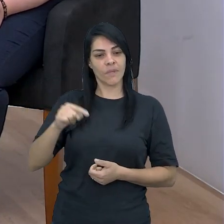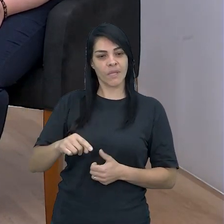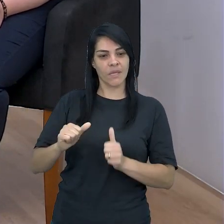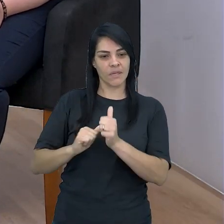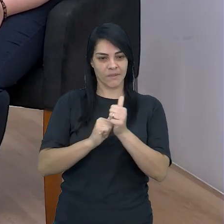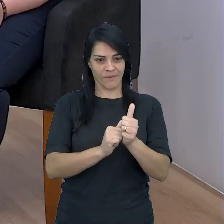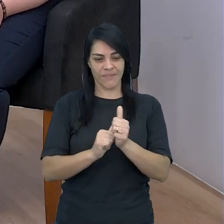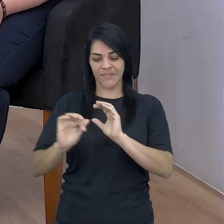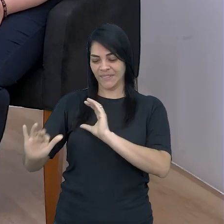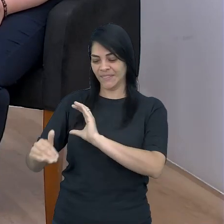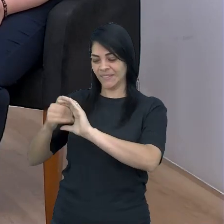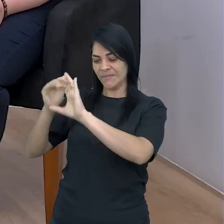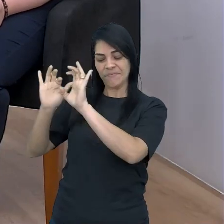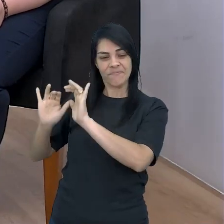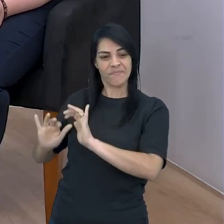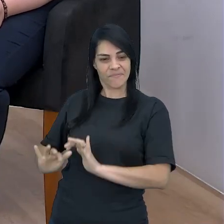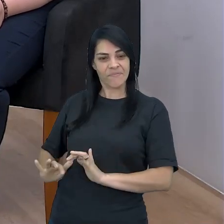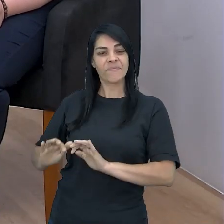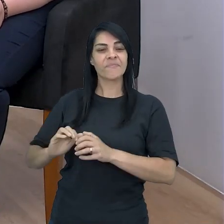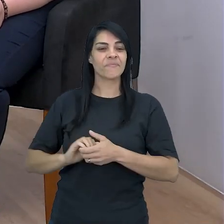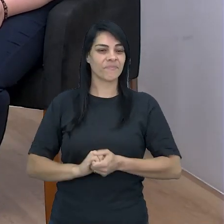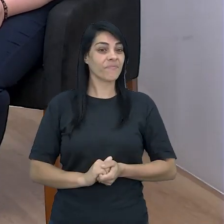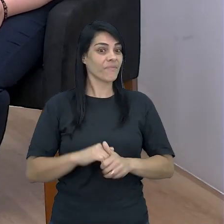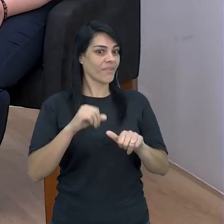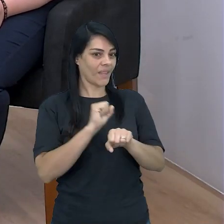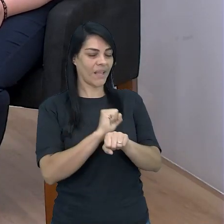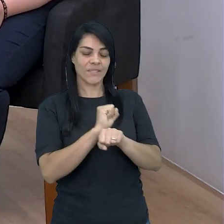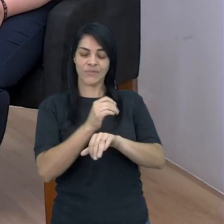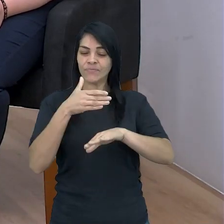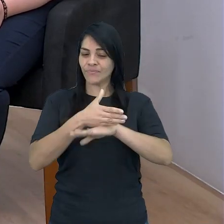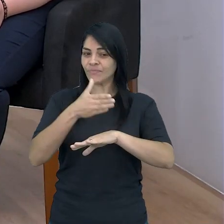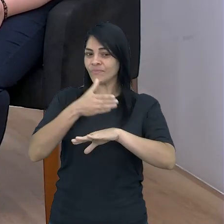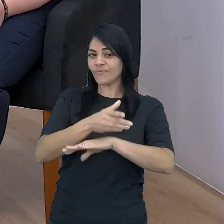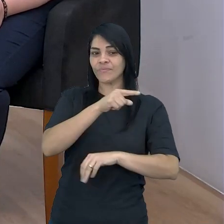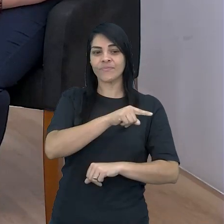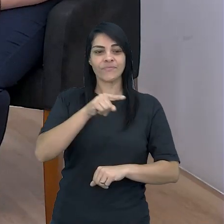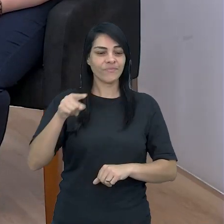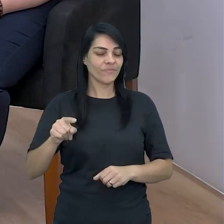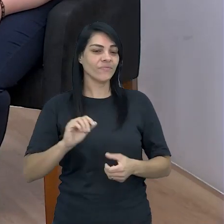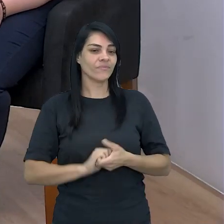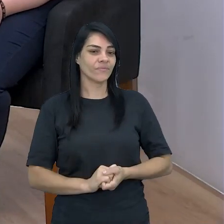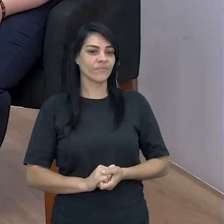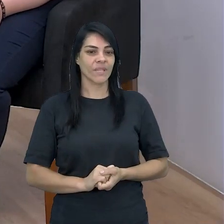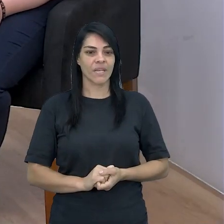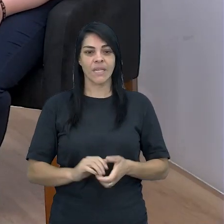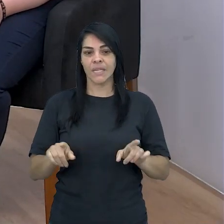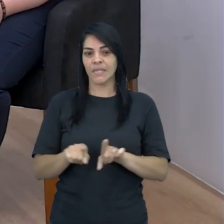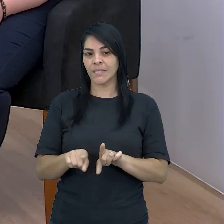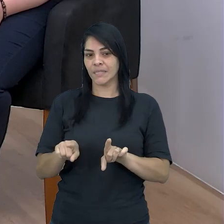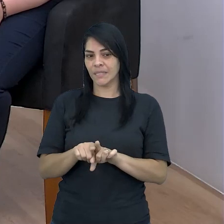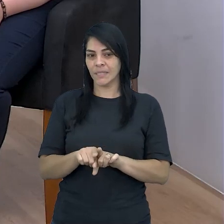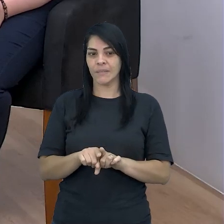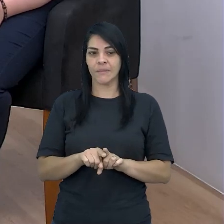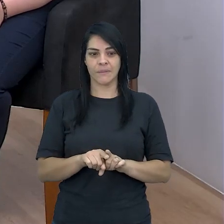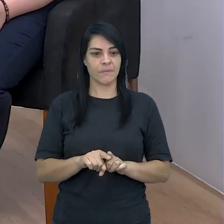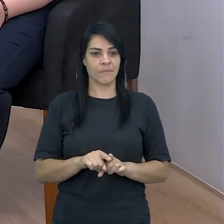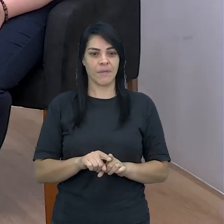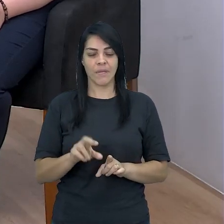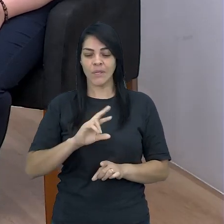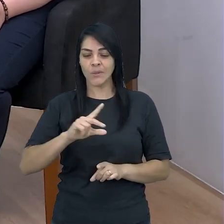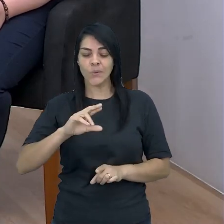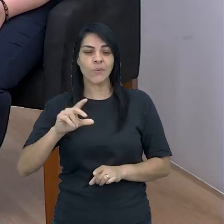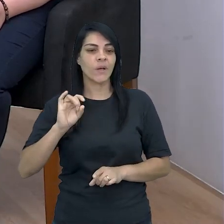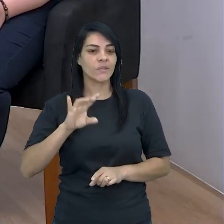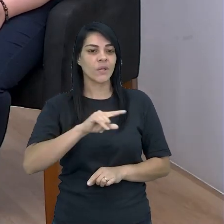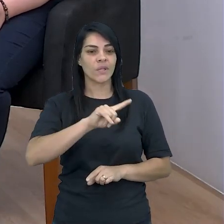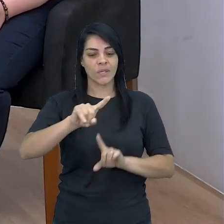acompanhando o chat, então estamos aguardando a participação de vocês. E não estamos também só a gente aqui no